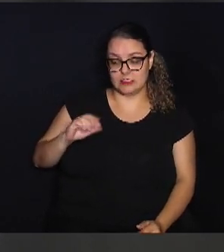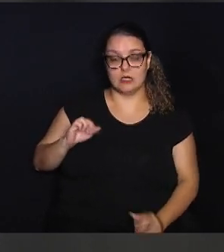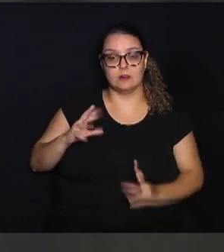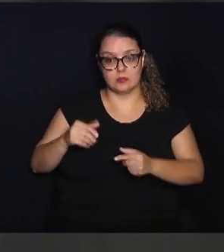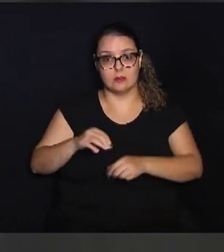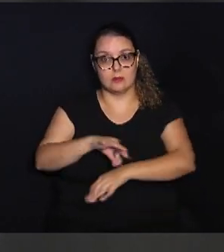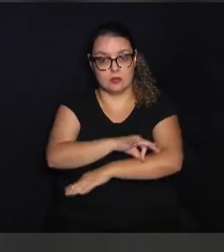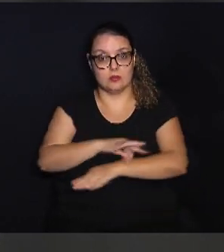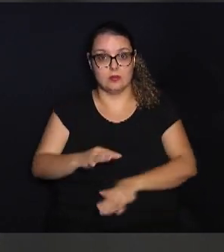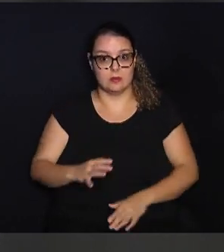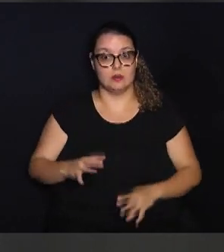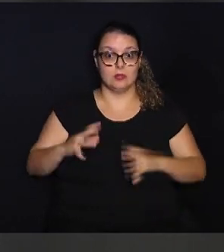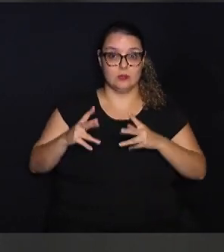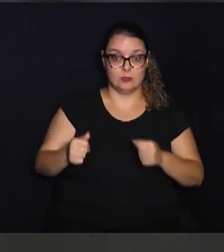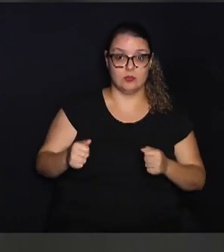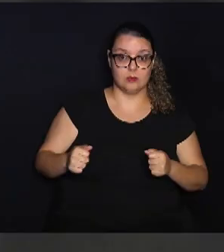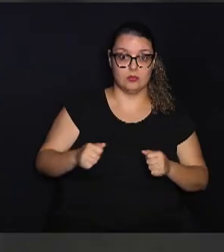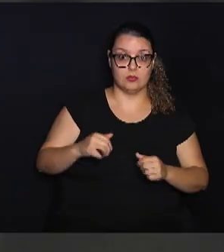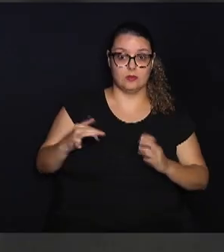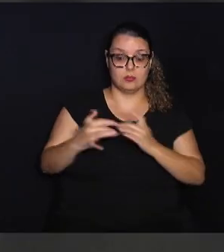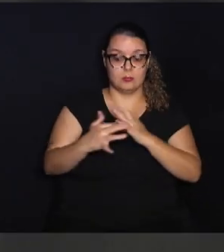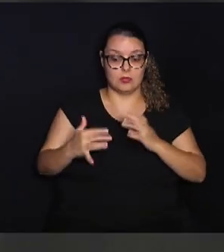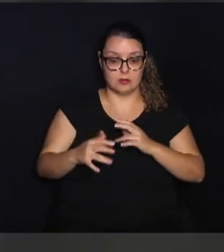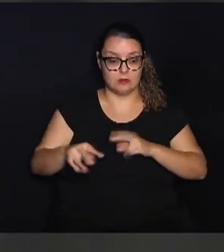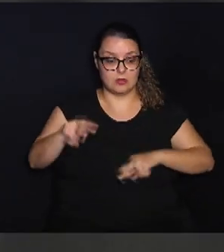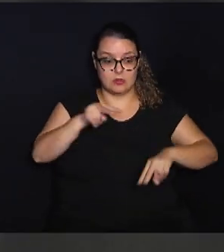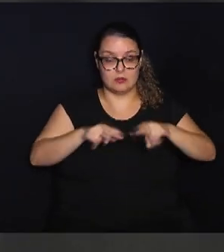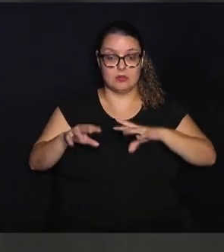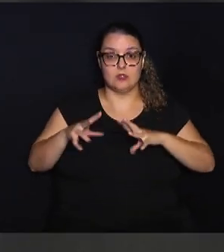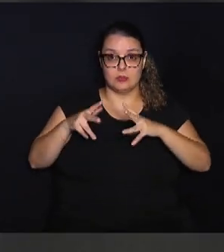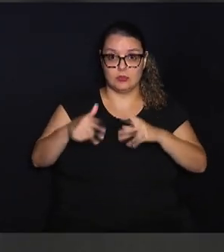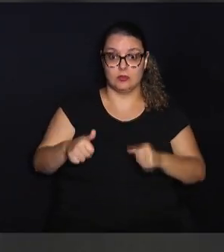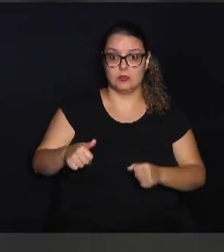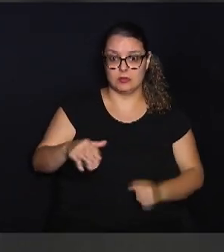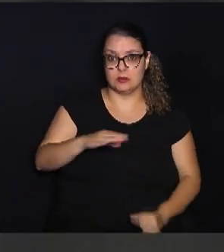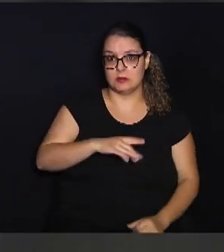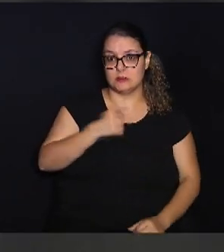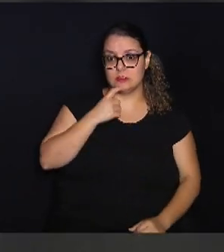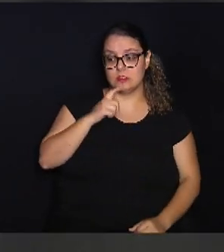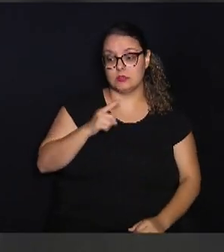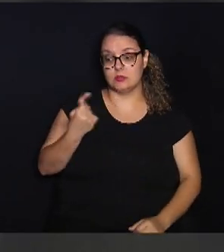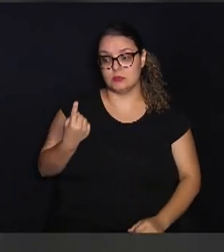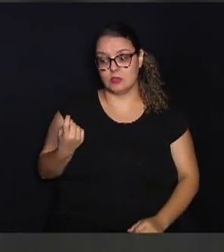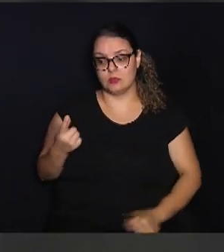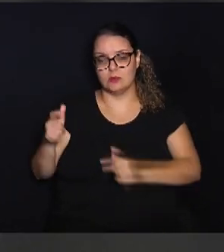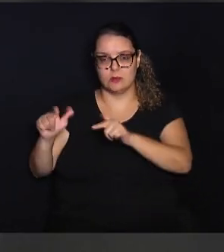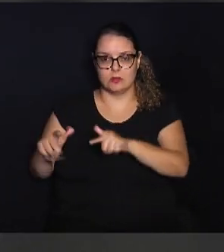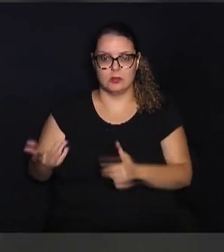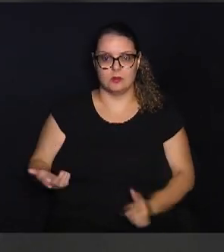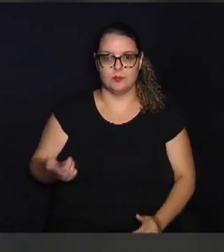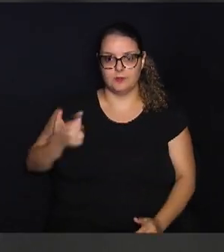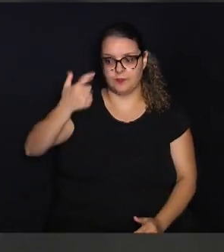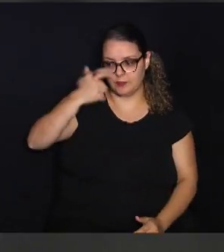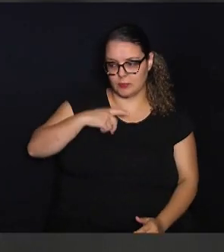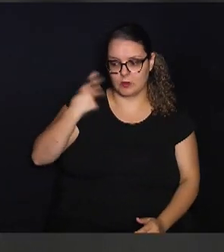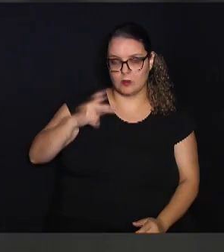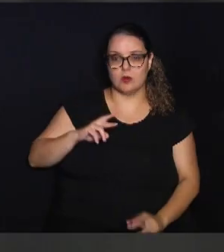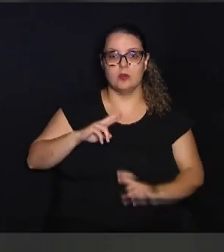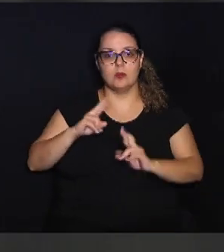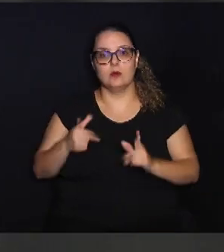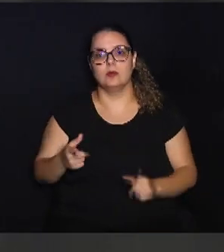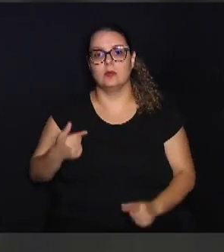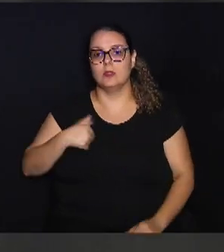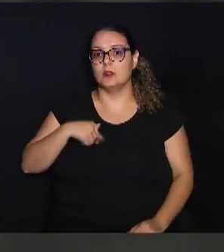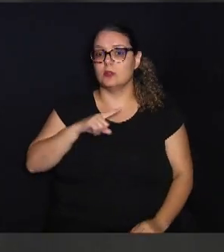para um imóvel específico, sempre foi a minha preocupação. Então eu sou um vereador diferenciado no sentido de que eu não estou